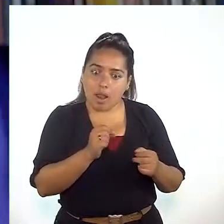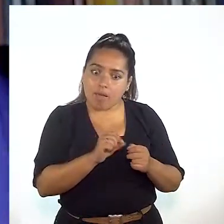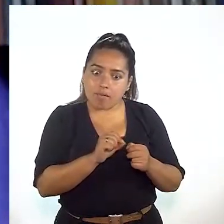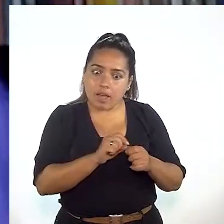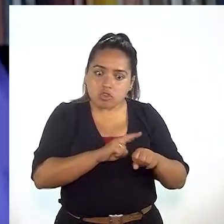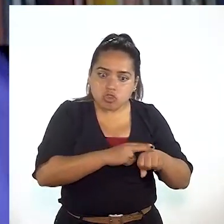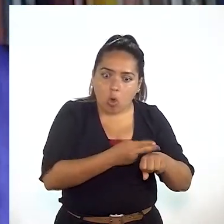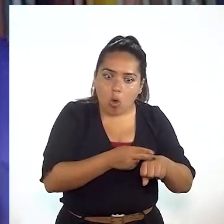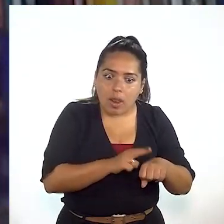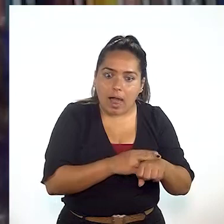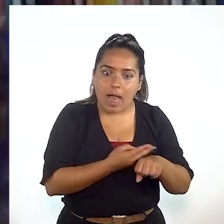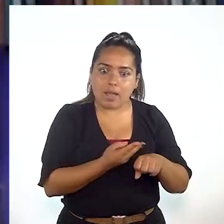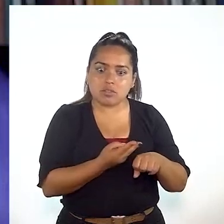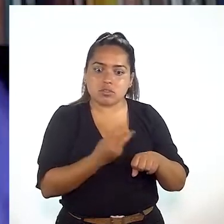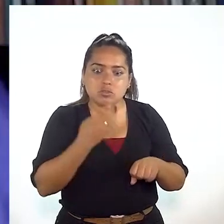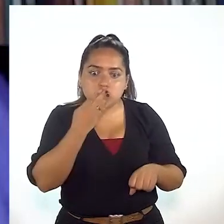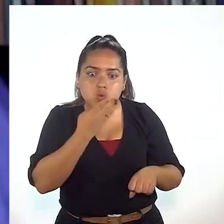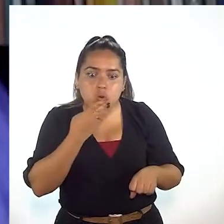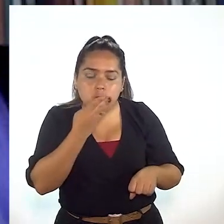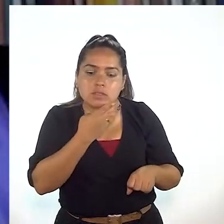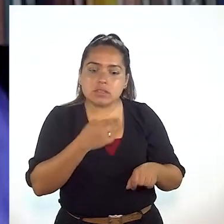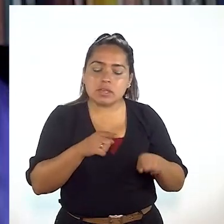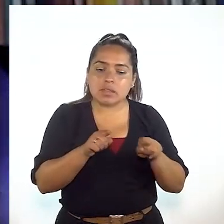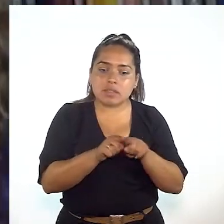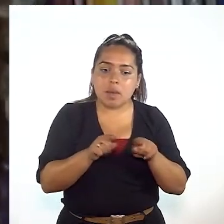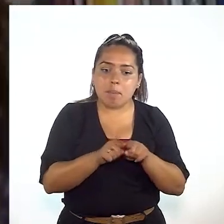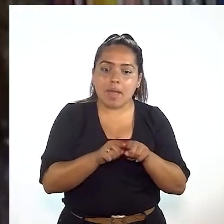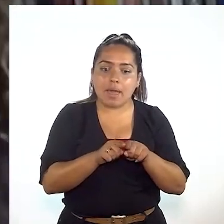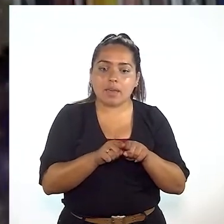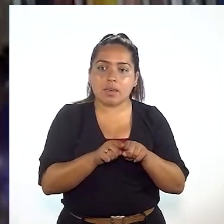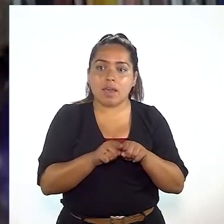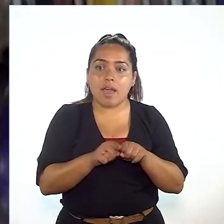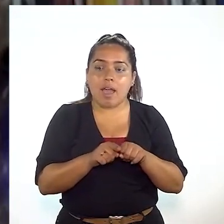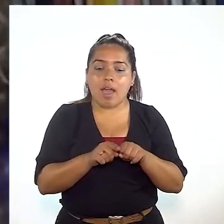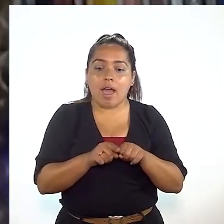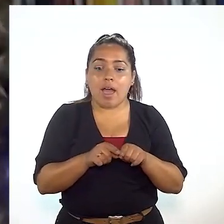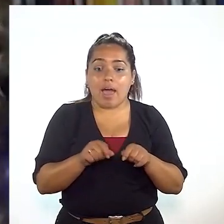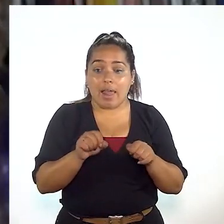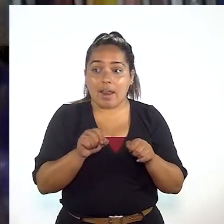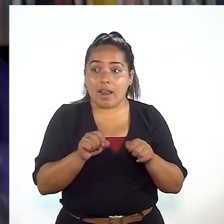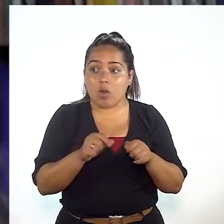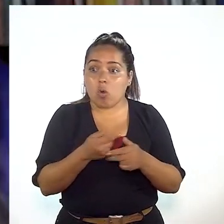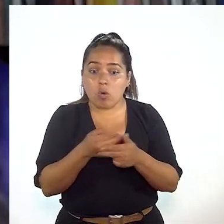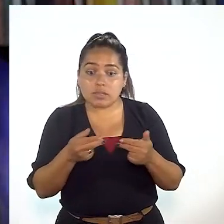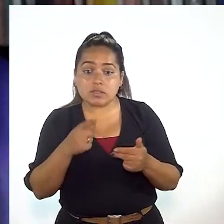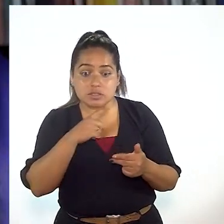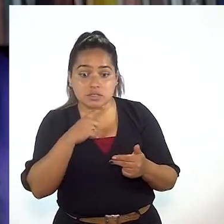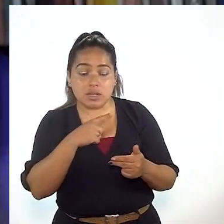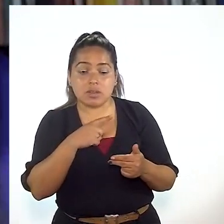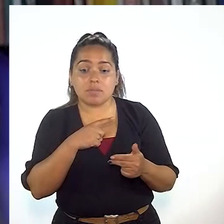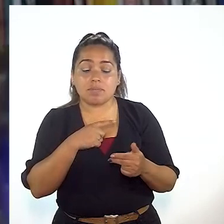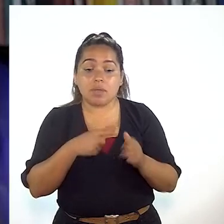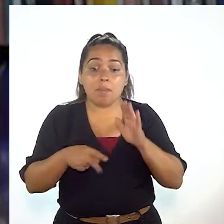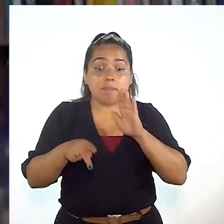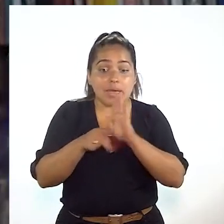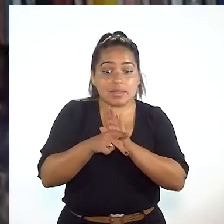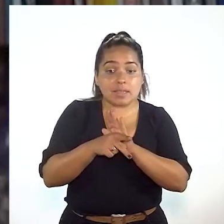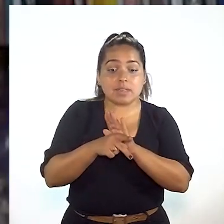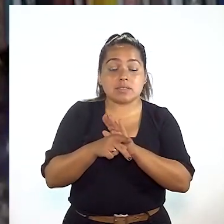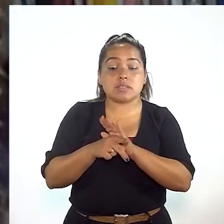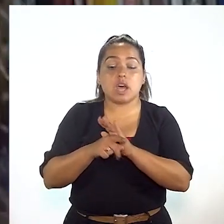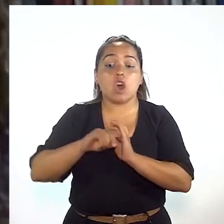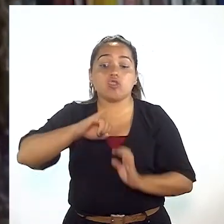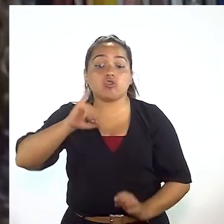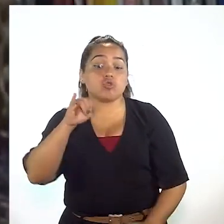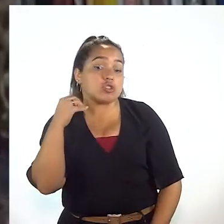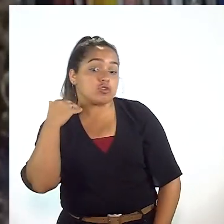faz manteiga, ela faz maionese, então uma baita empreendedora.